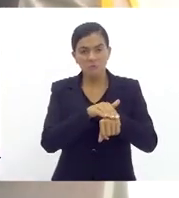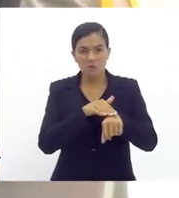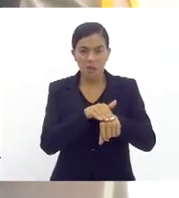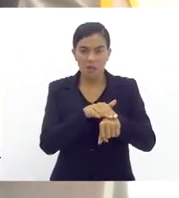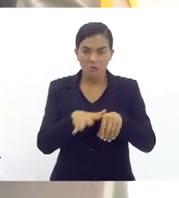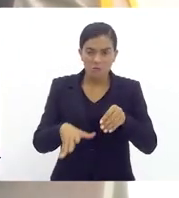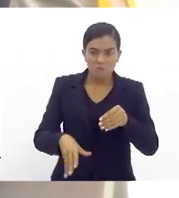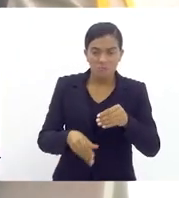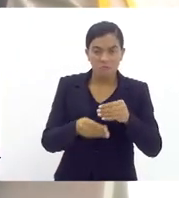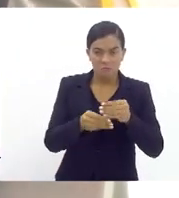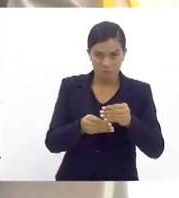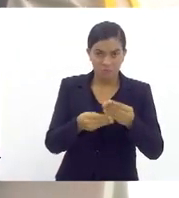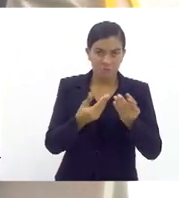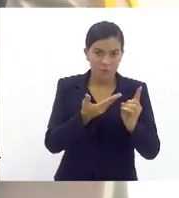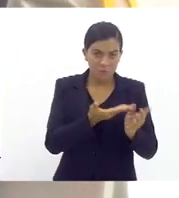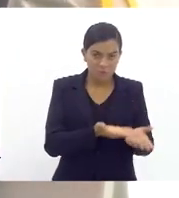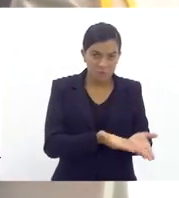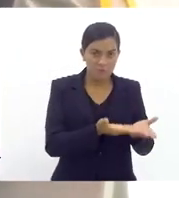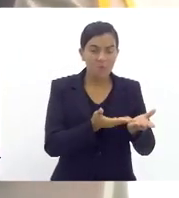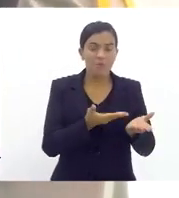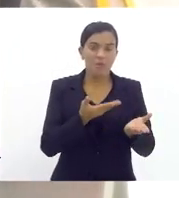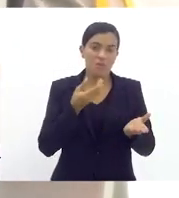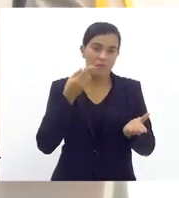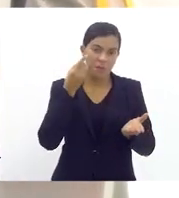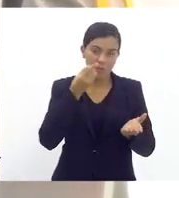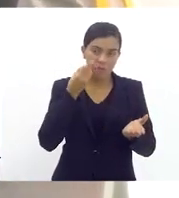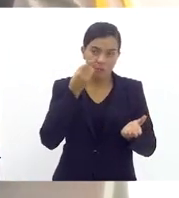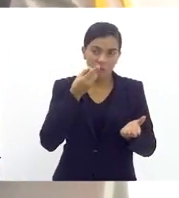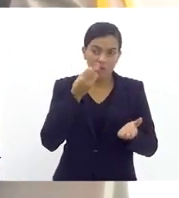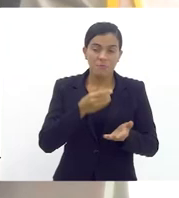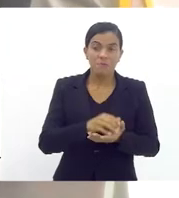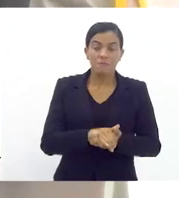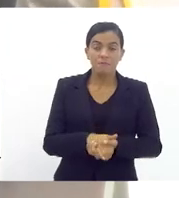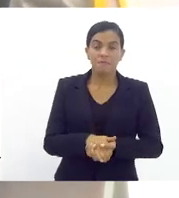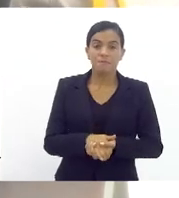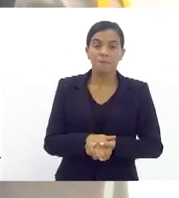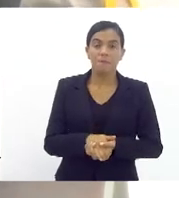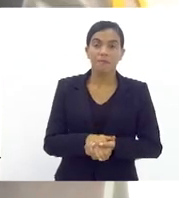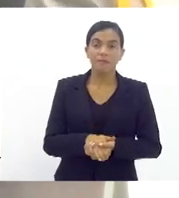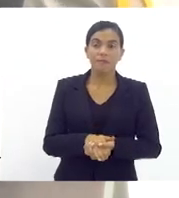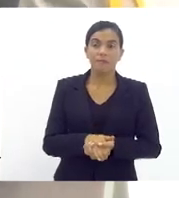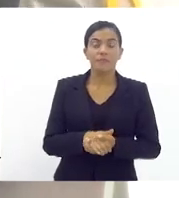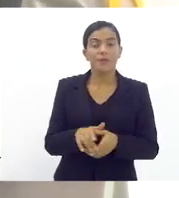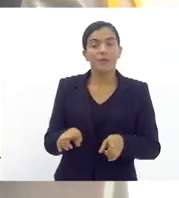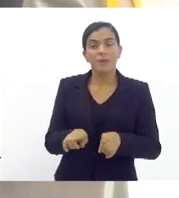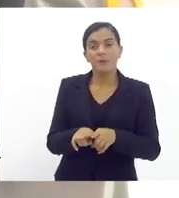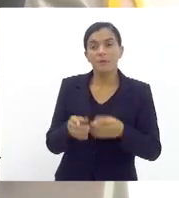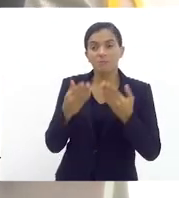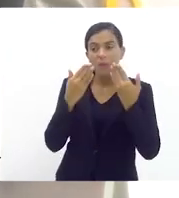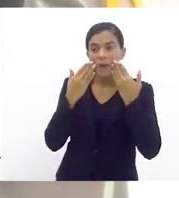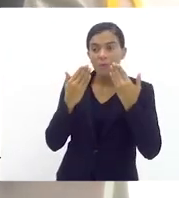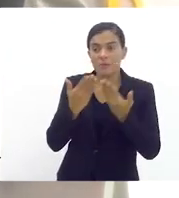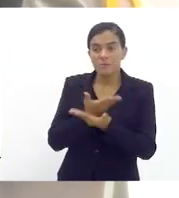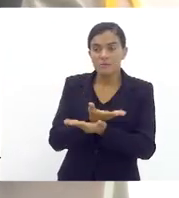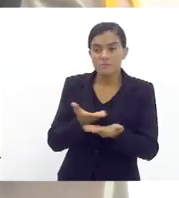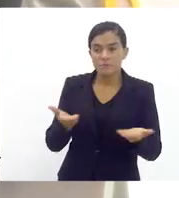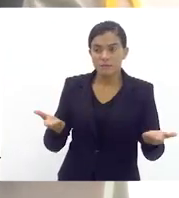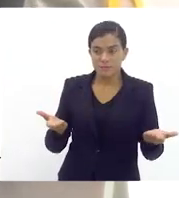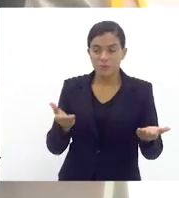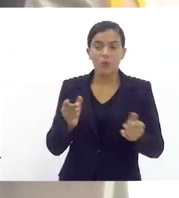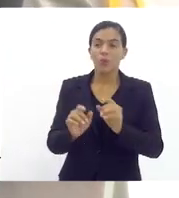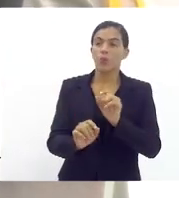pela excelentíssima deputada. E apresentar para vocês aqui o que é